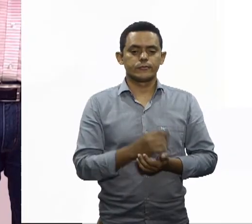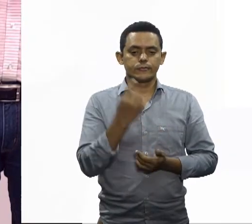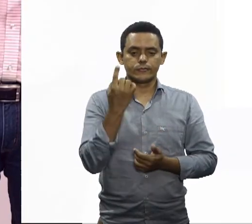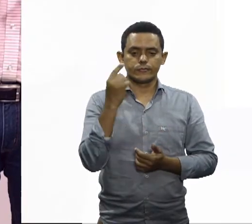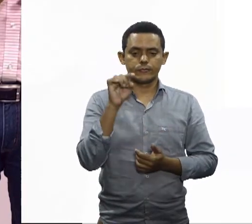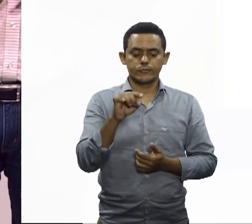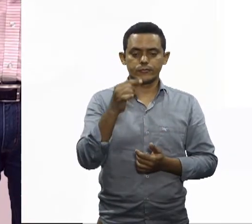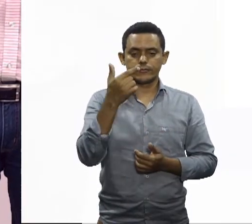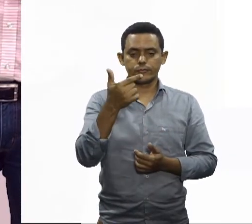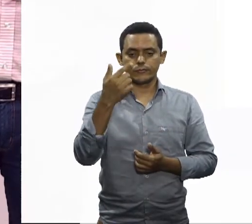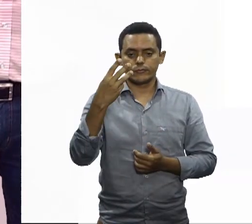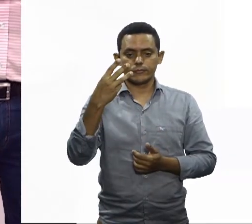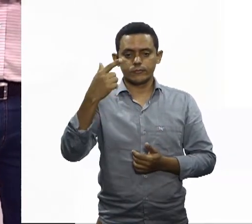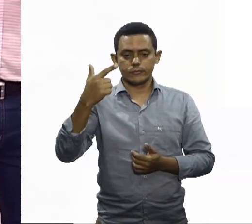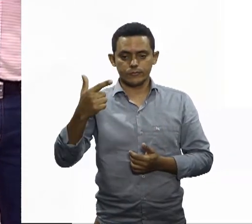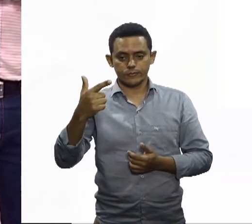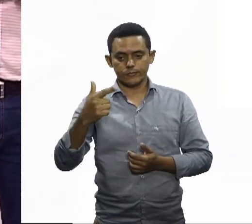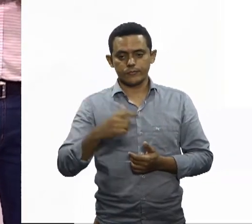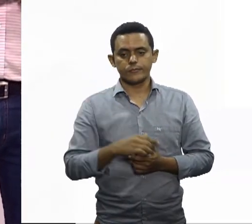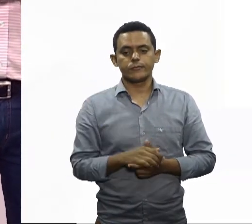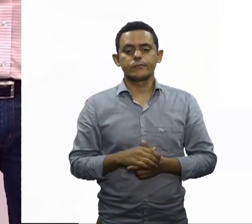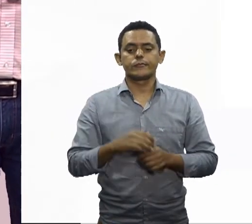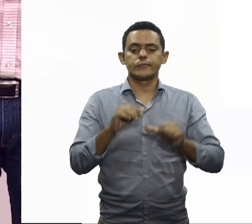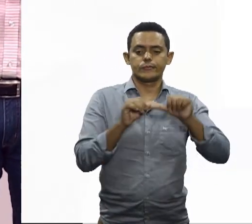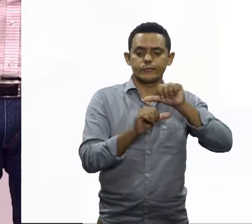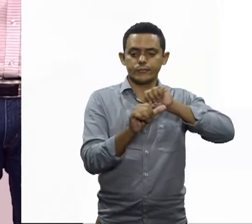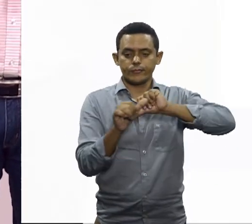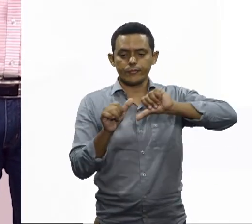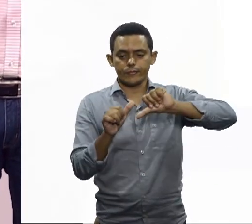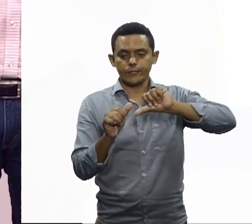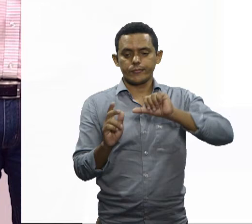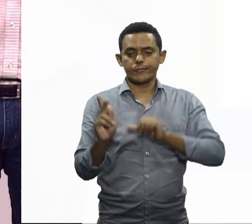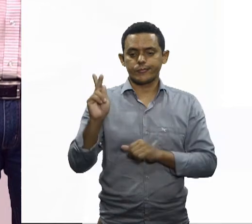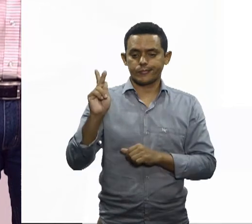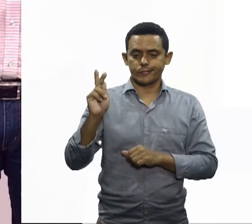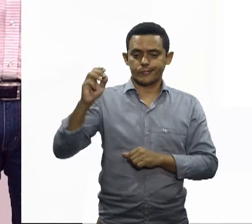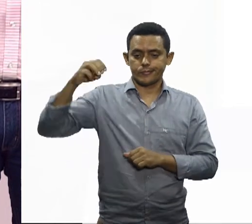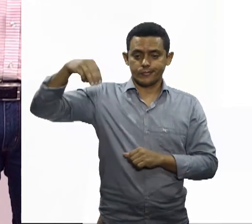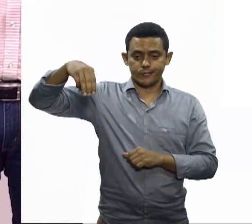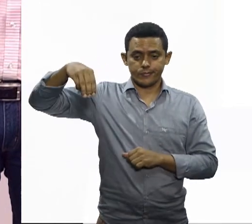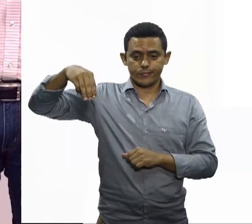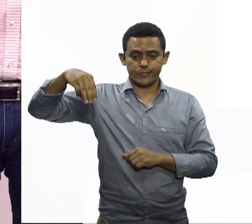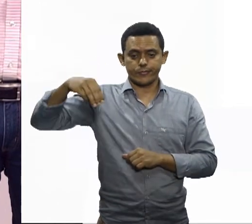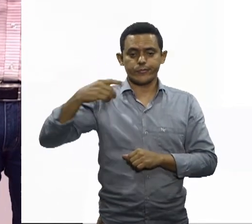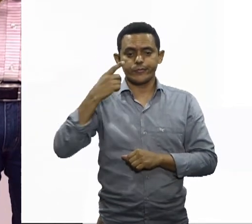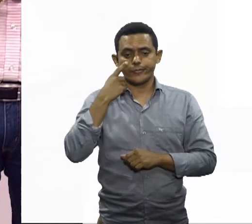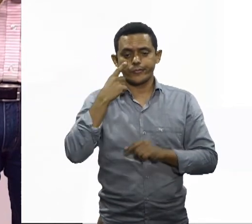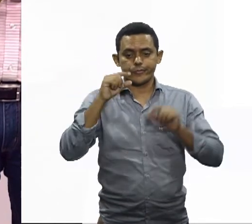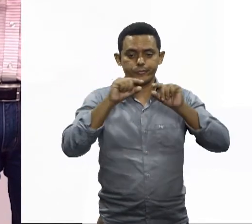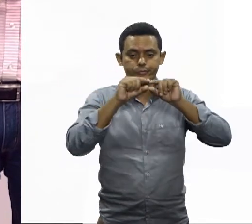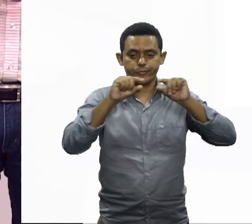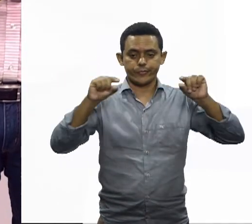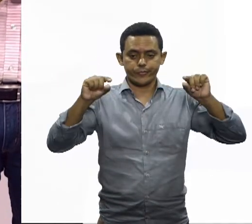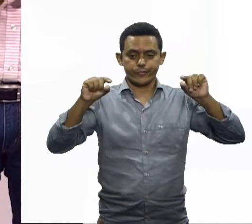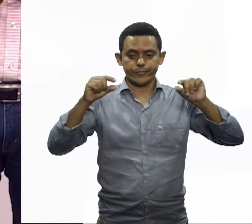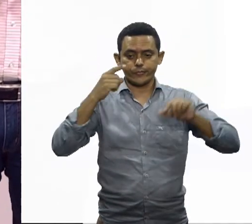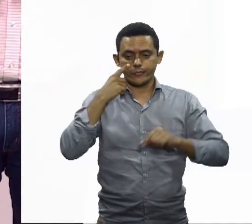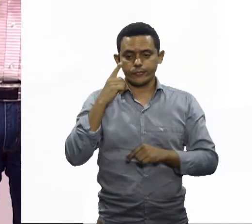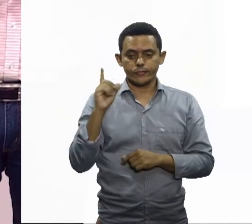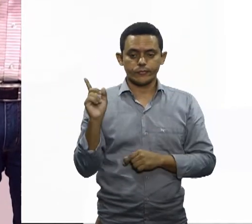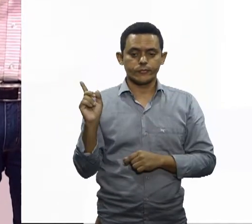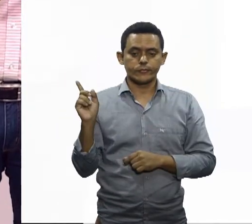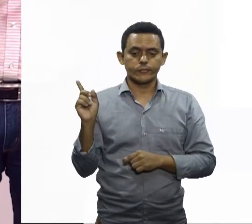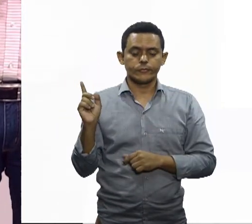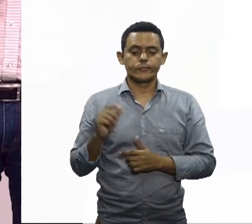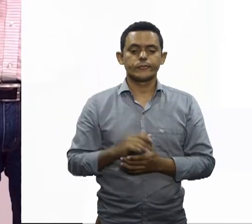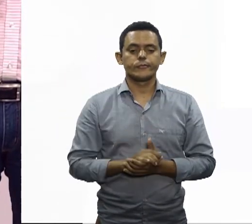1.232 metros, nós vamos passar para quilômetro. Então, eu vou usar essa tabela de conversão que está logo acima. Então, olha só, eu